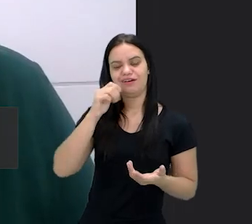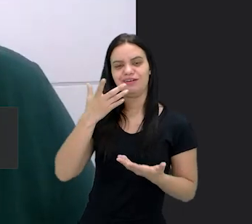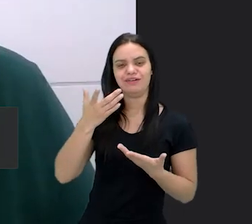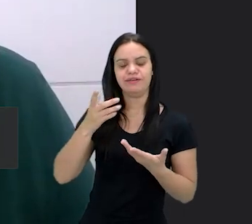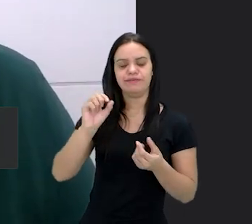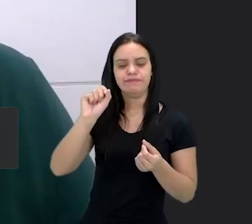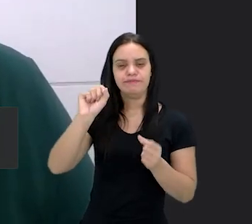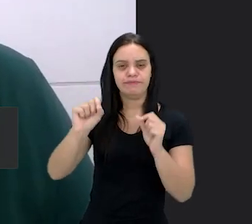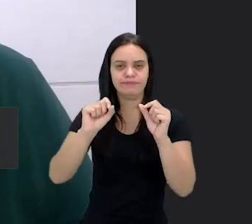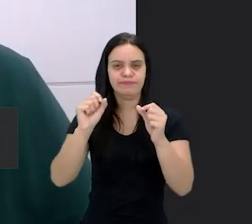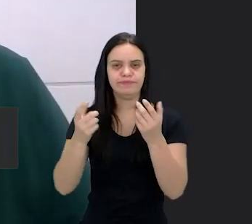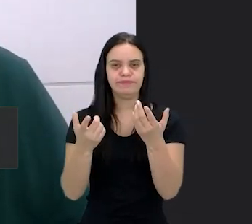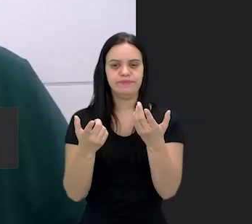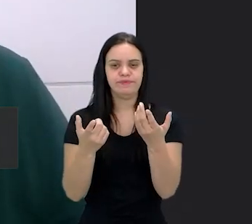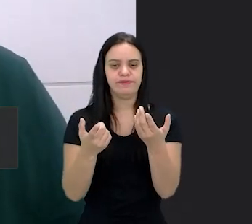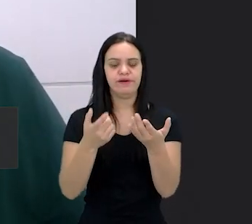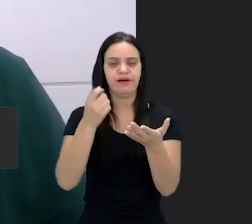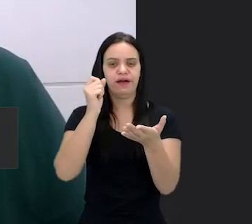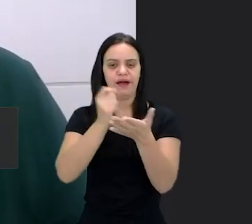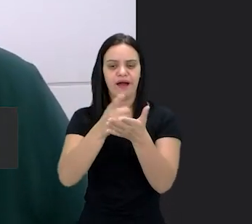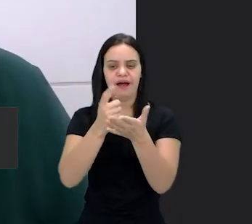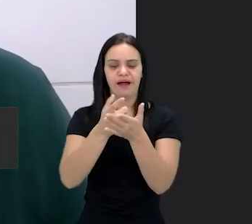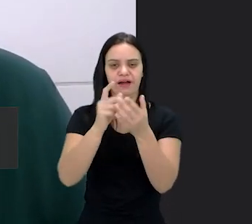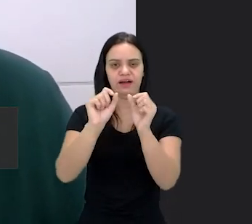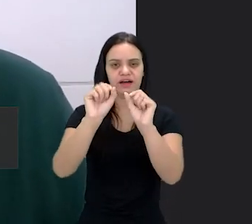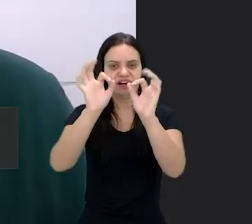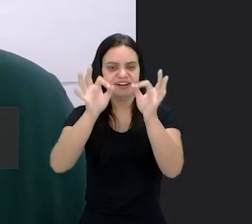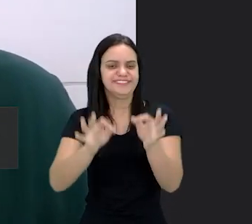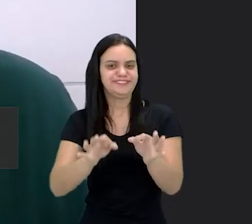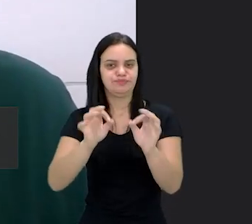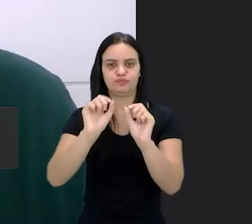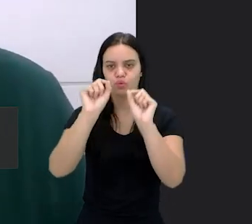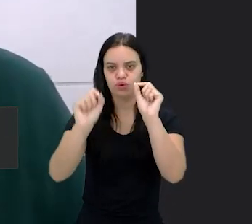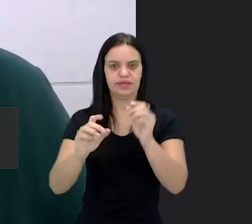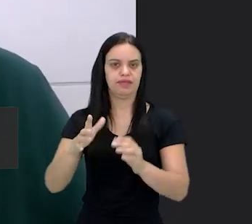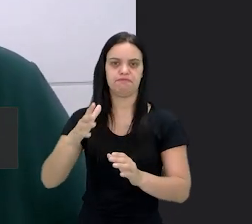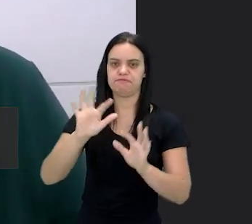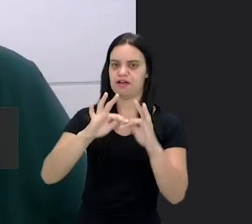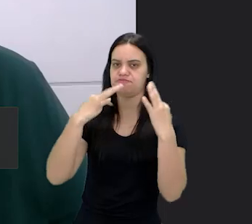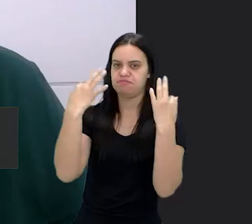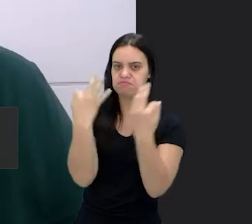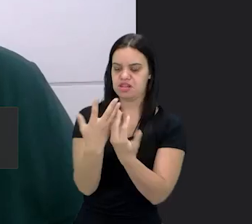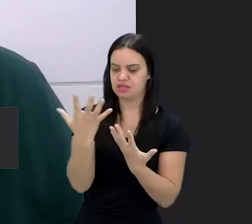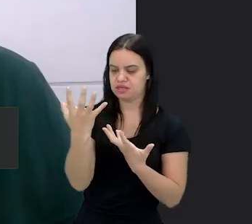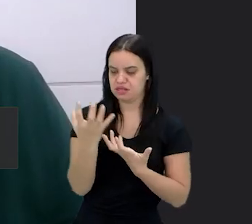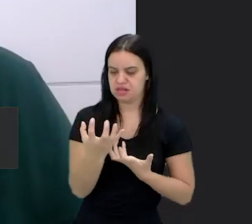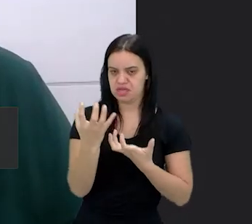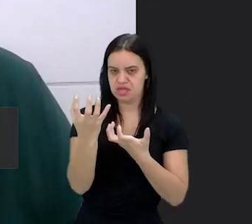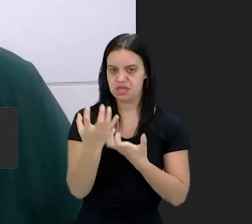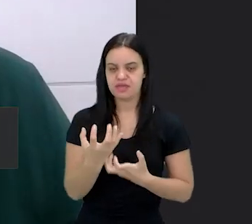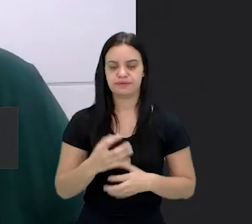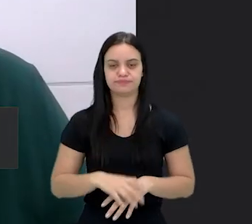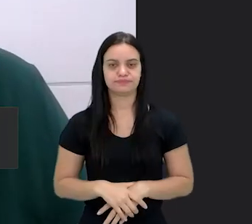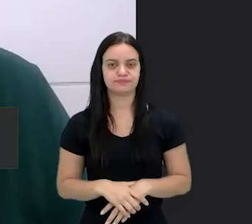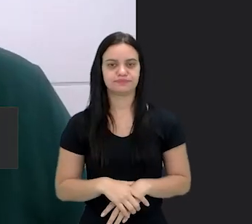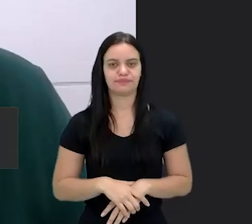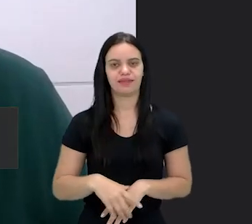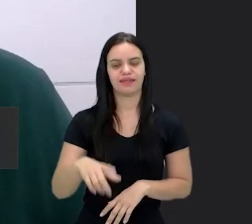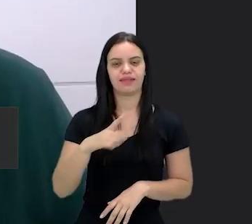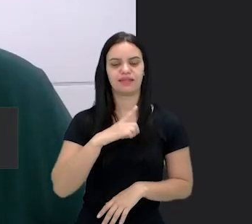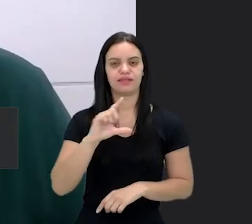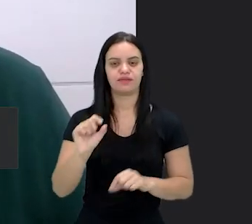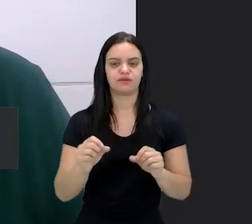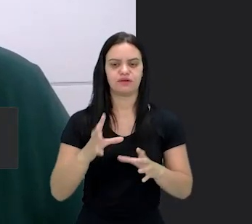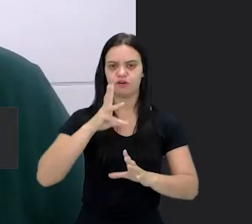que a maioria cumpria exatamente aquilo que seus pais queriam, e que ela teve